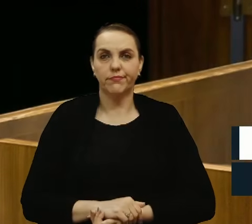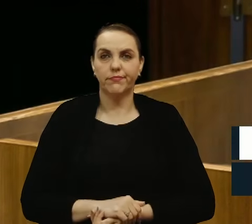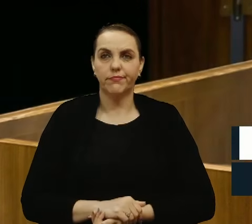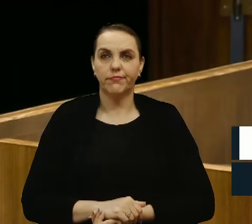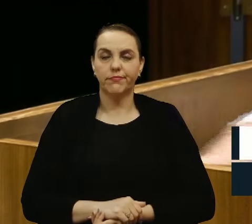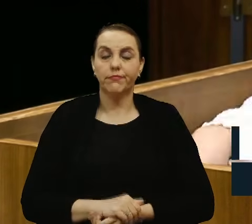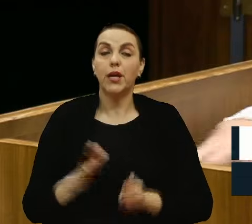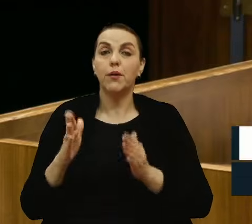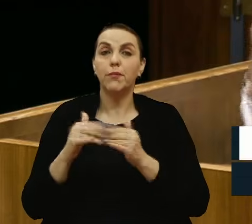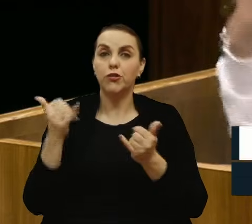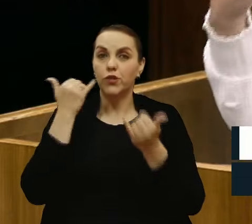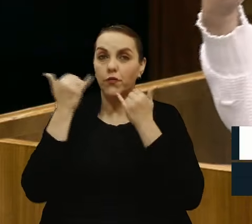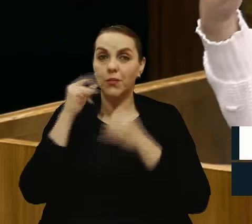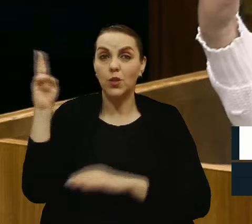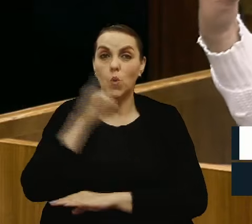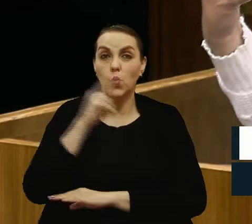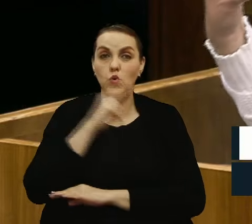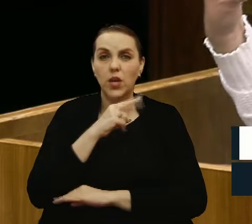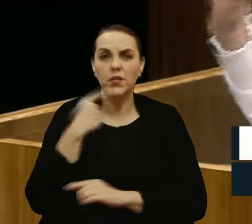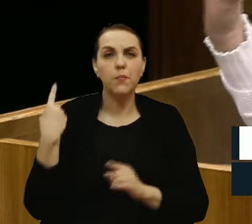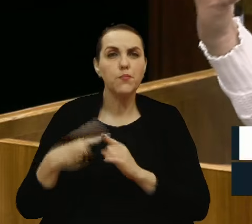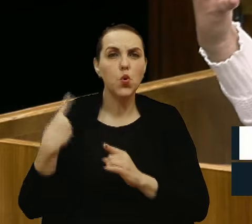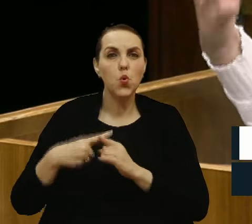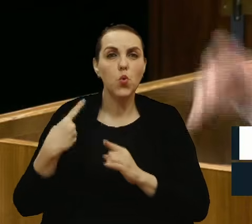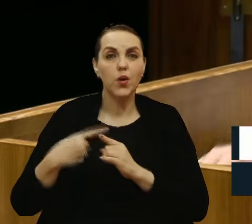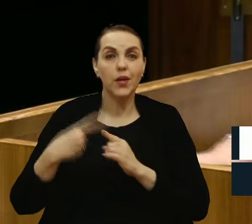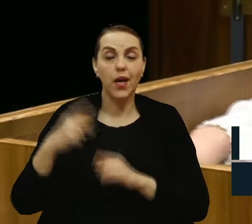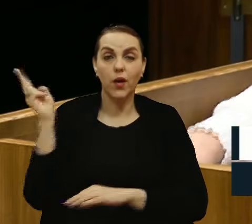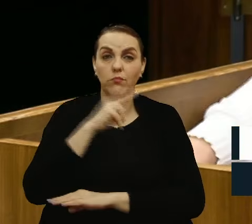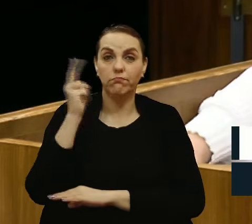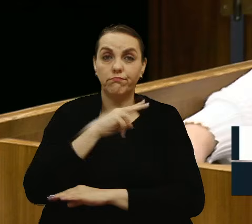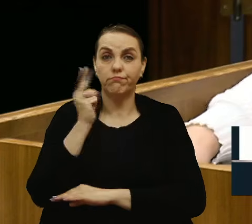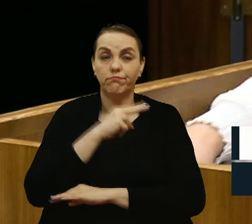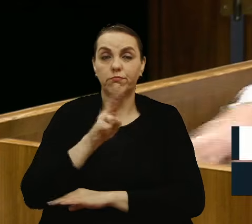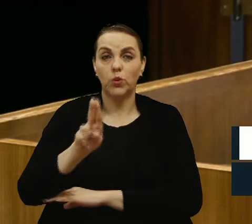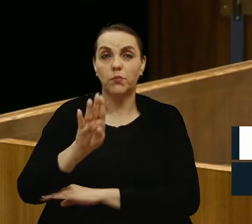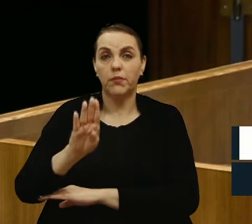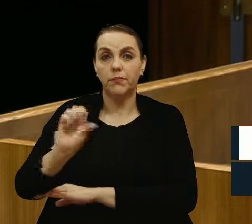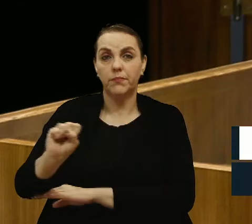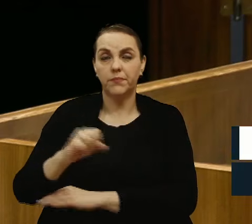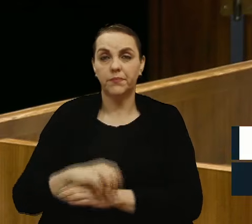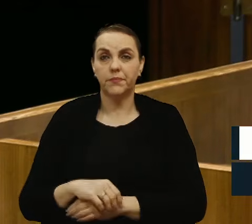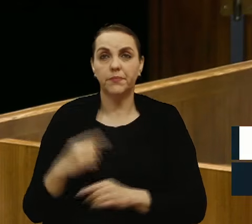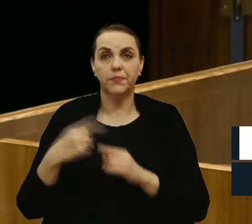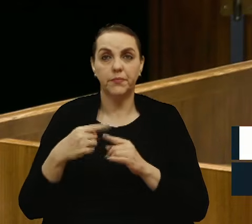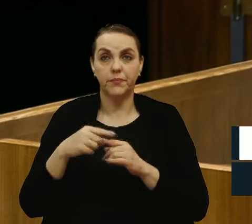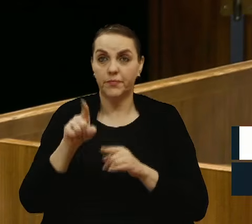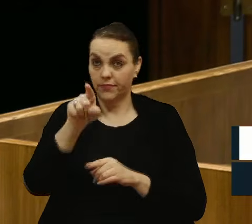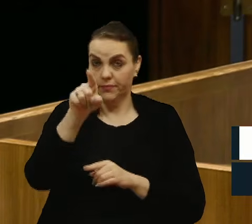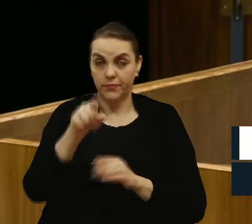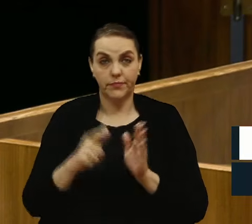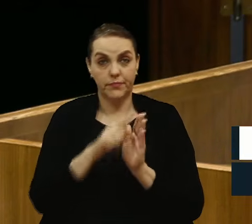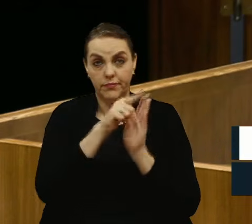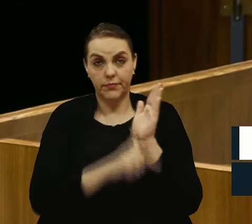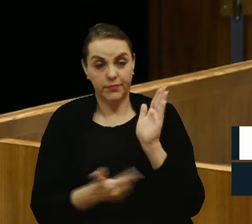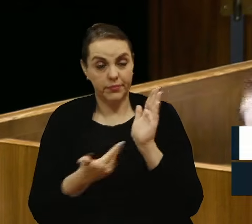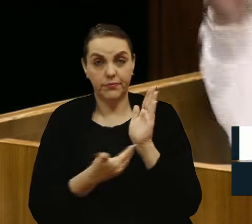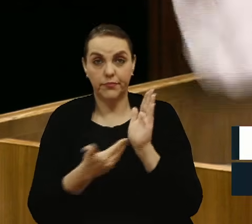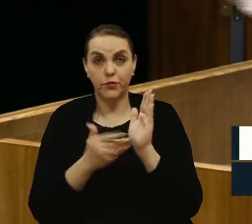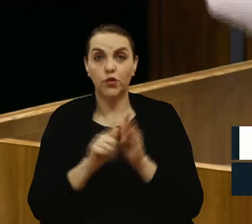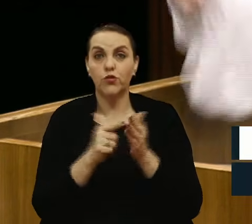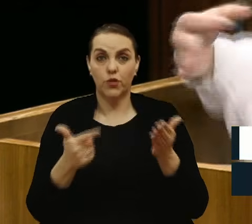Pedido de informação, urgência. Por que é urgente, gente, a gente falar da questão da UBS? Porque na manifestação de ontem, do Jornal Pioneiro no Mirante,